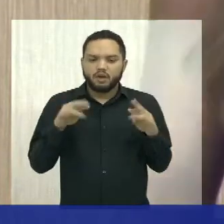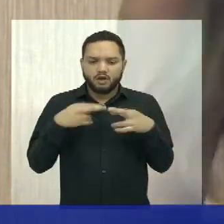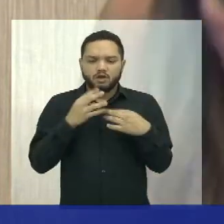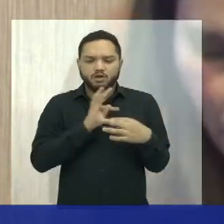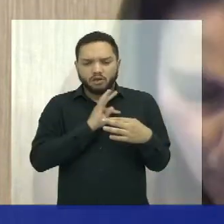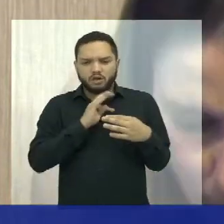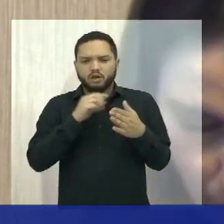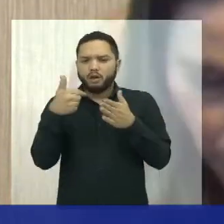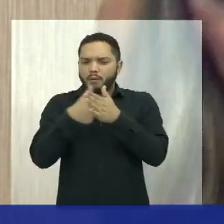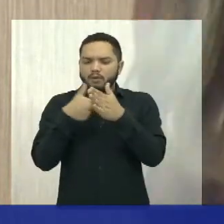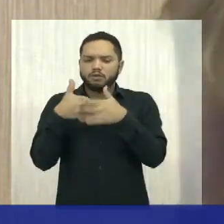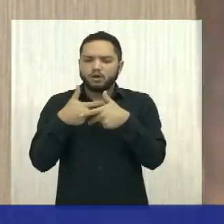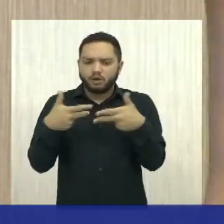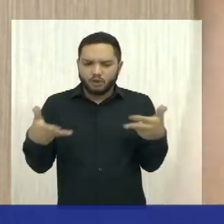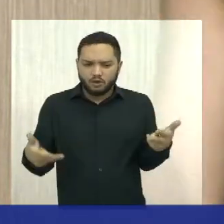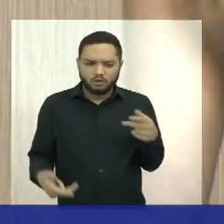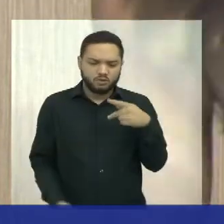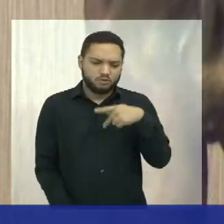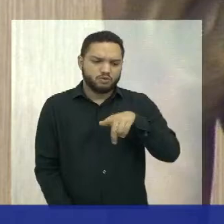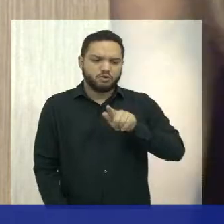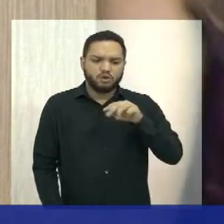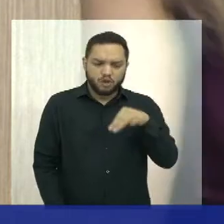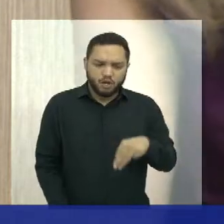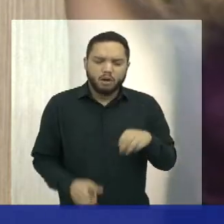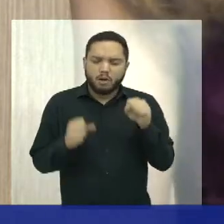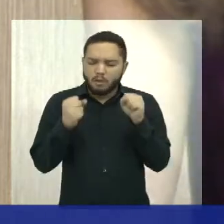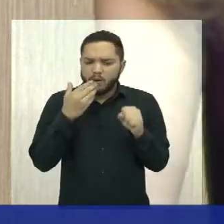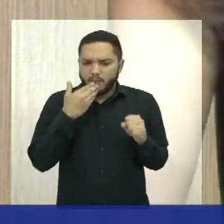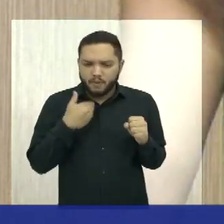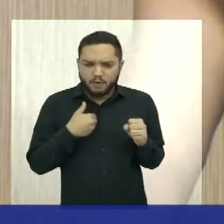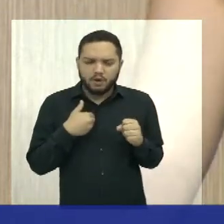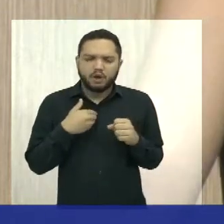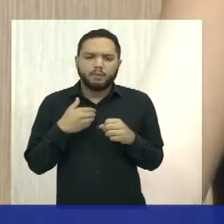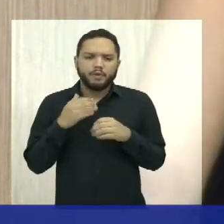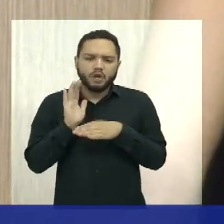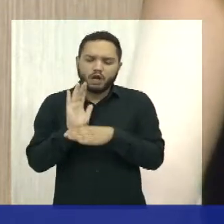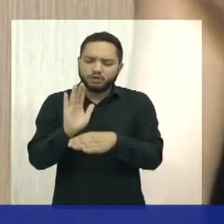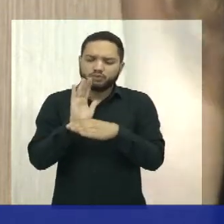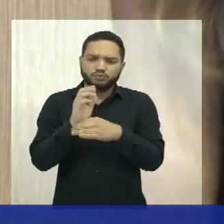técnicas, no que for preciso, a PGM se coloca à disposição para